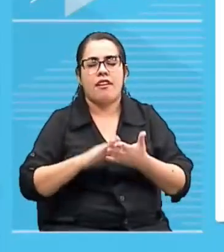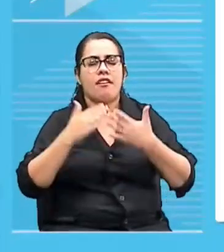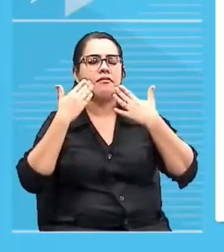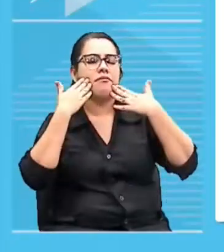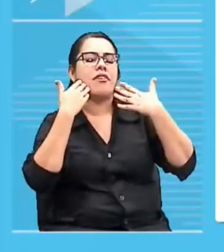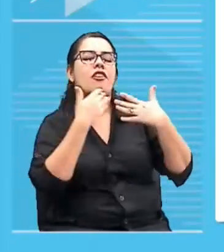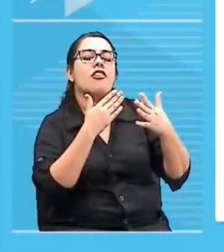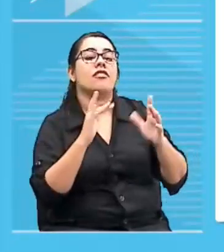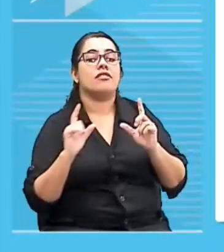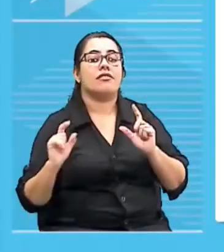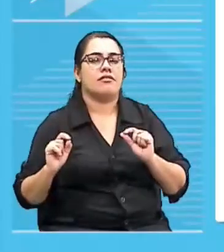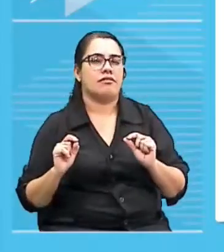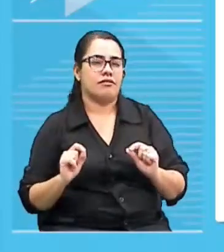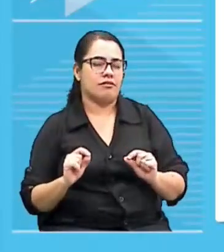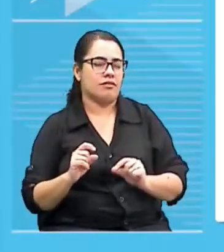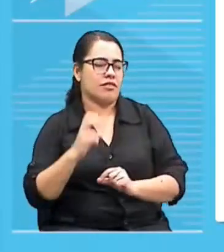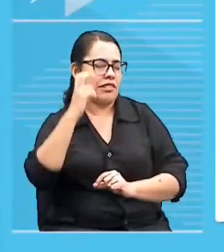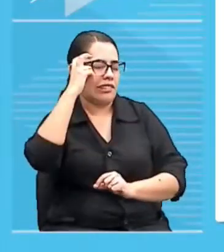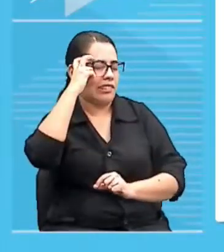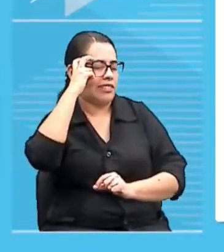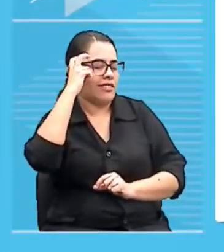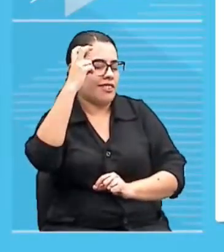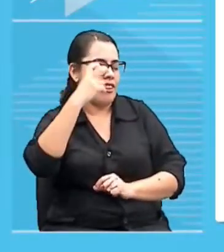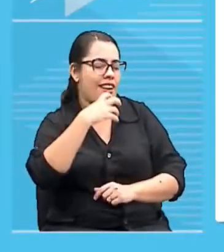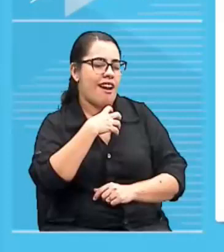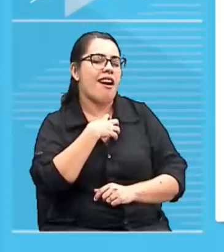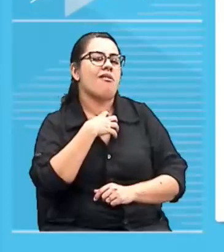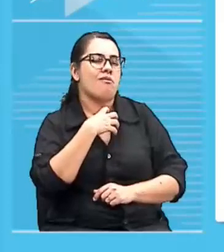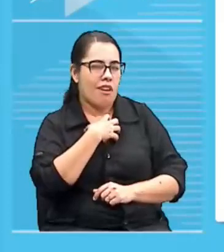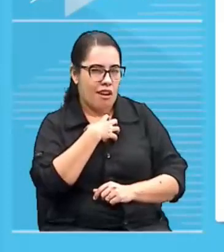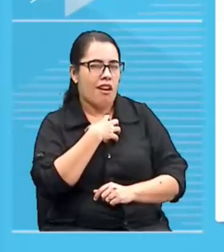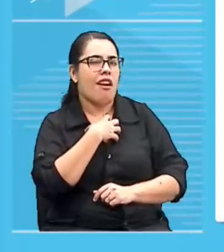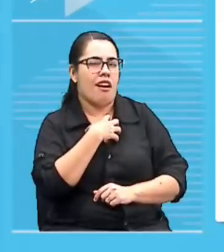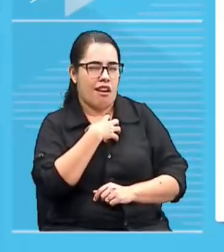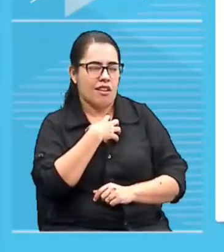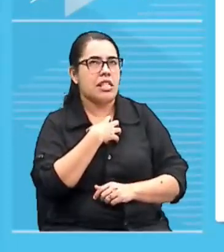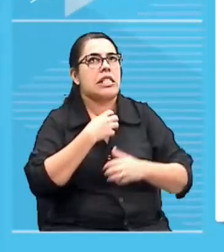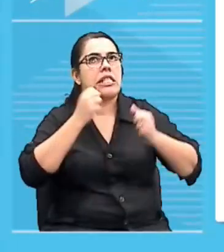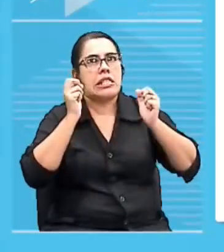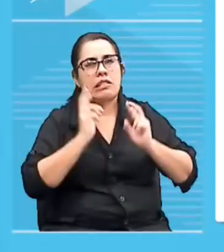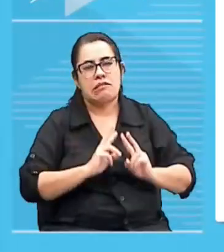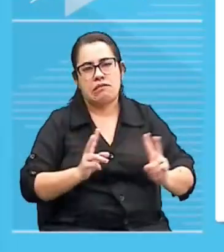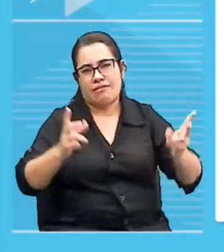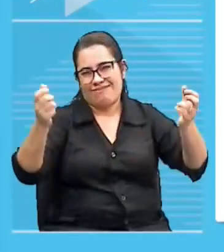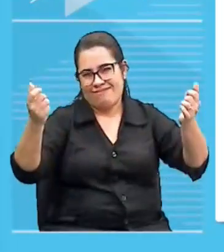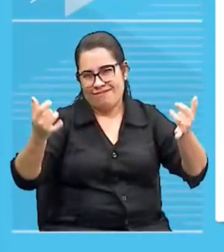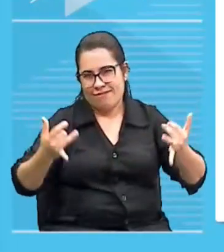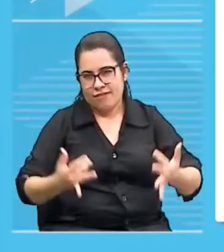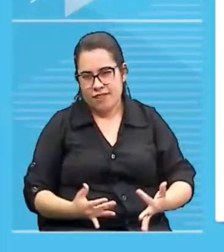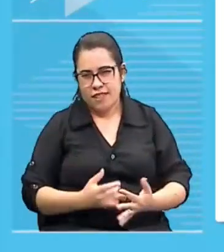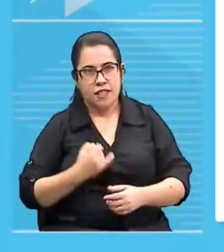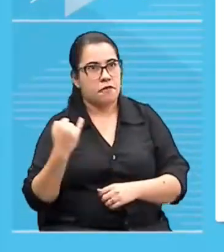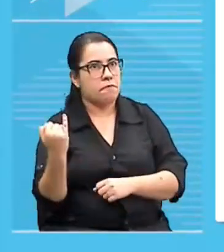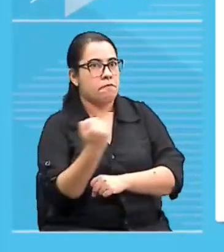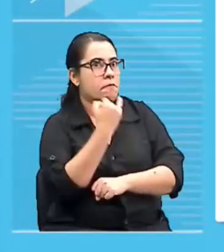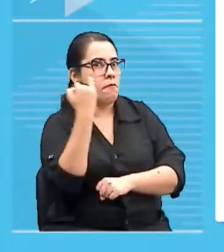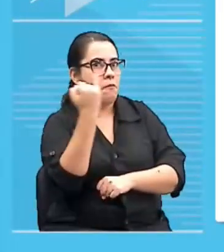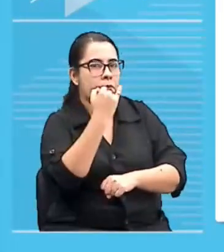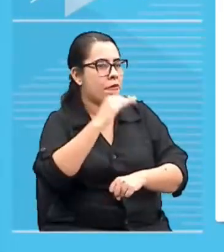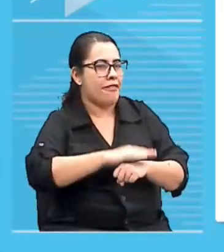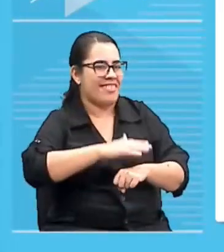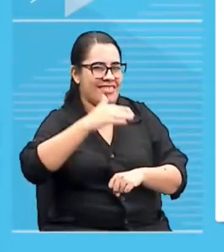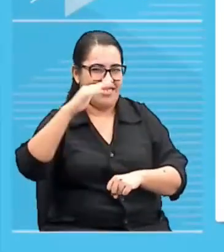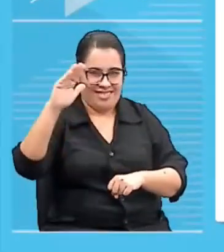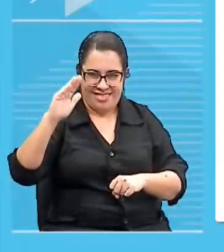a tal da famosa também inteligência emocional, que hoje também é falado muito, e que ela é de